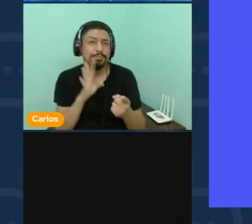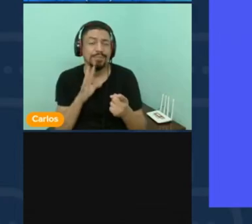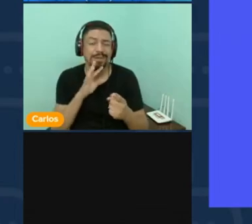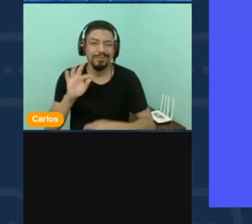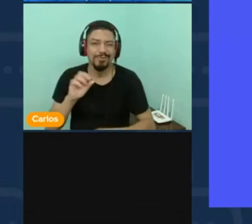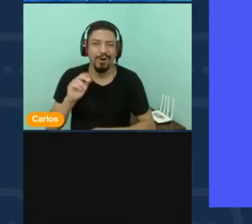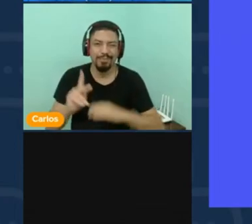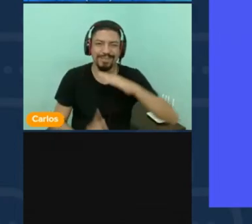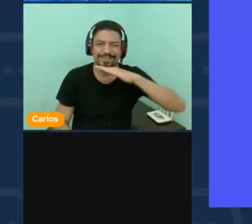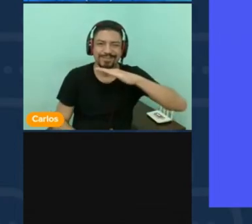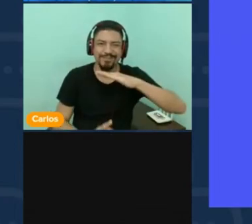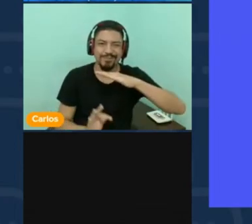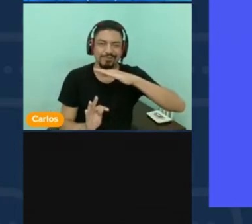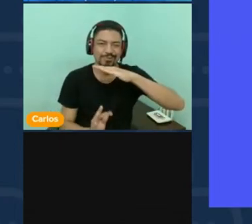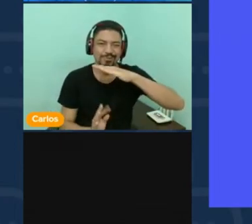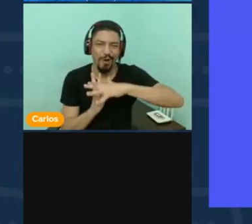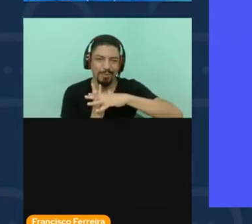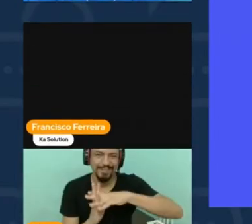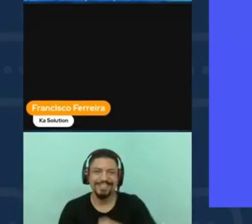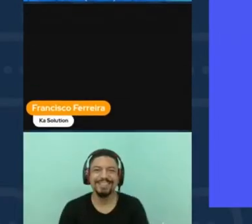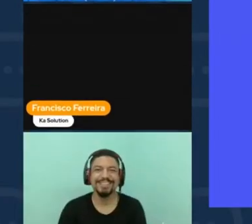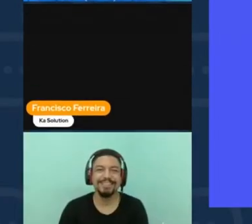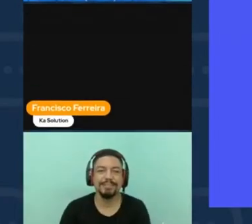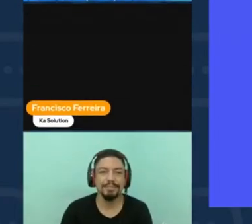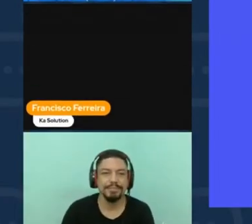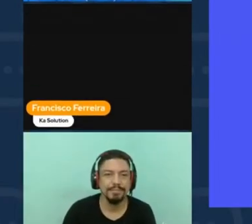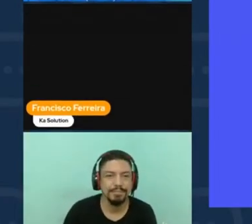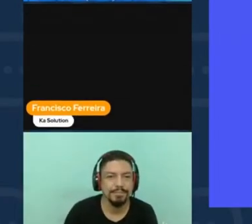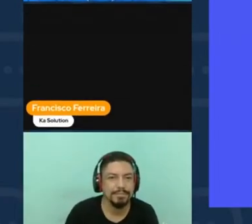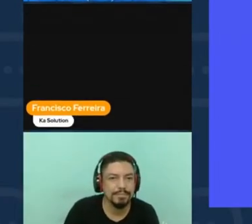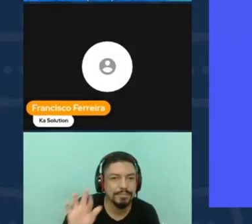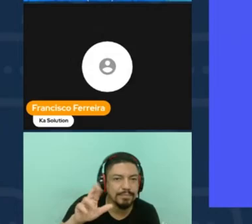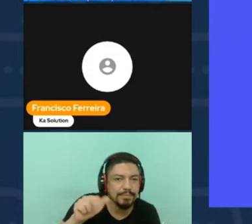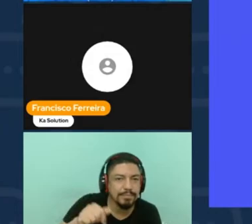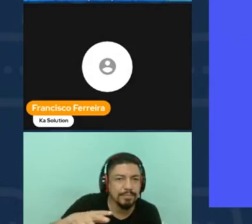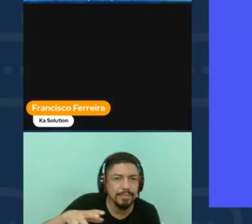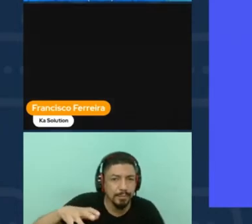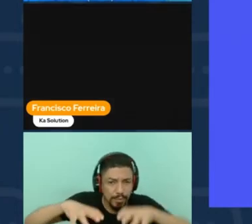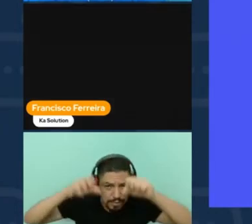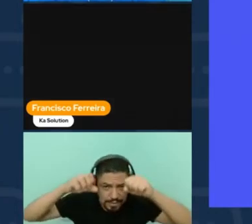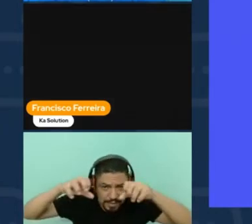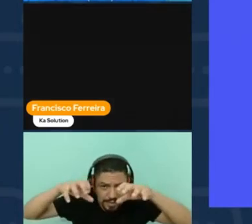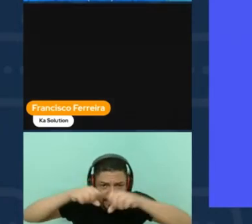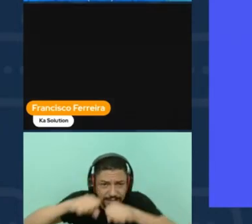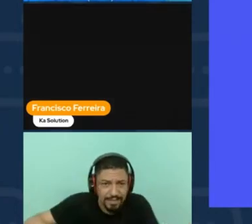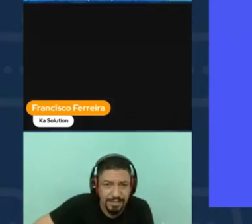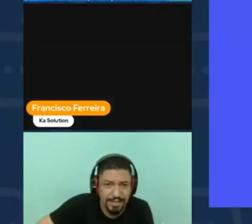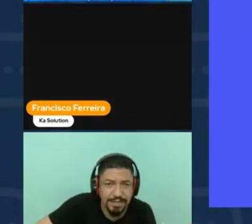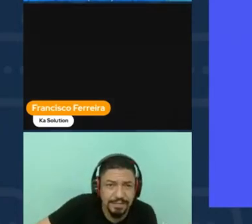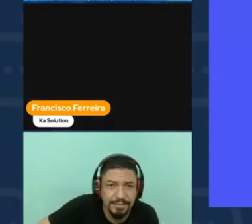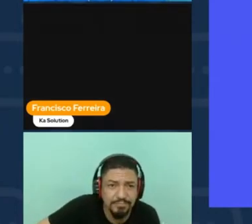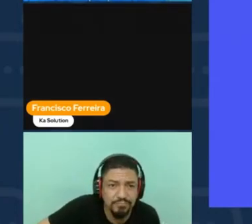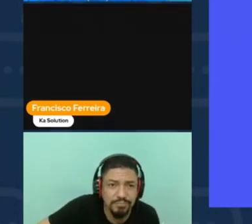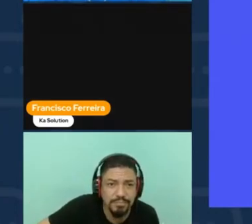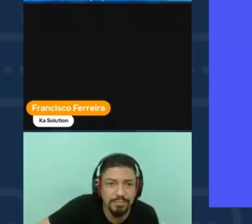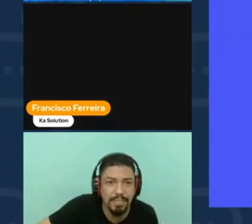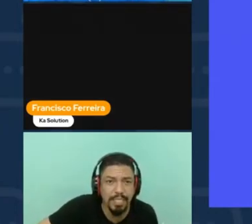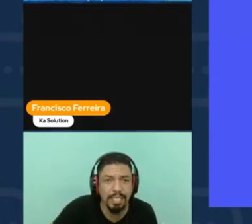aqui, tá? Boa. Acho que a Tio câmera Fran tá bugou. tímido, tá no escuro, né, tio Fran? Bugou aqui a